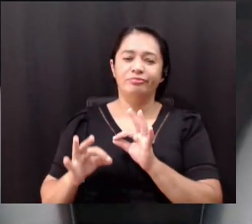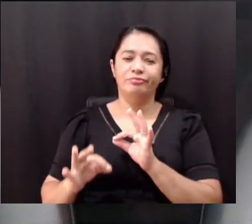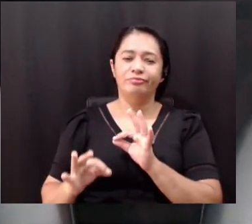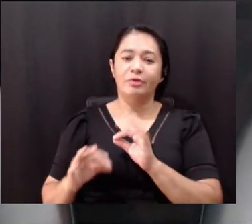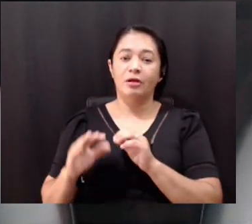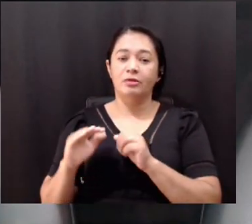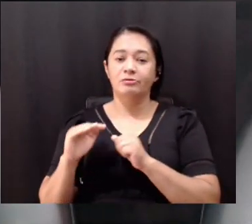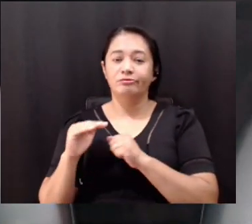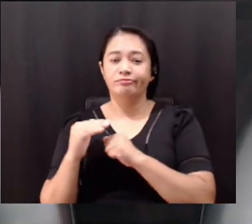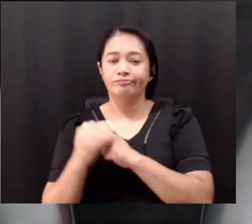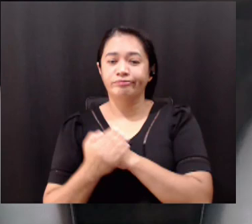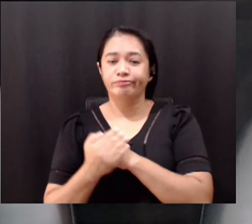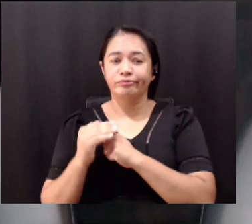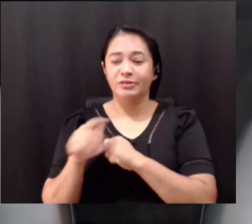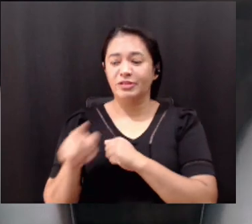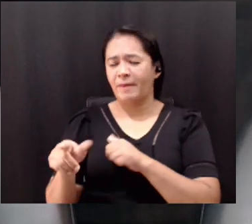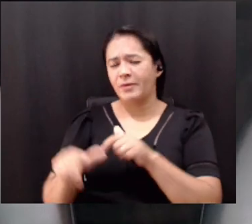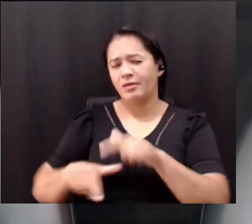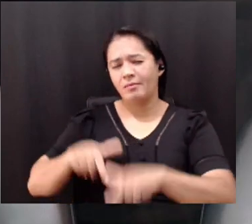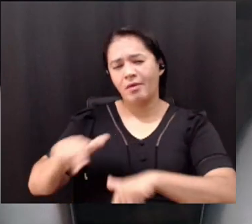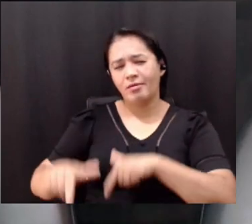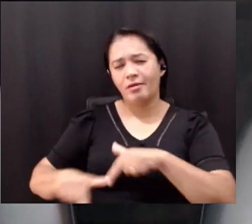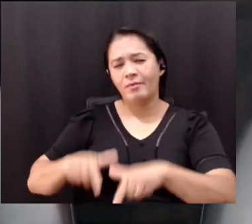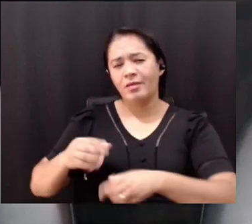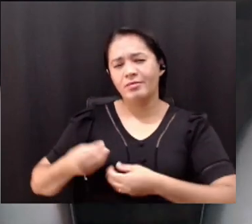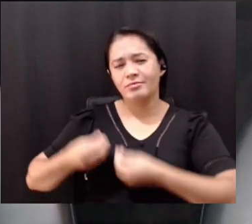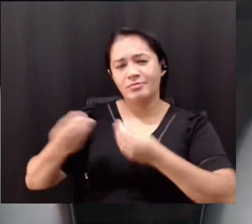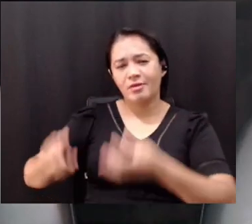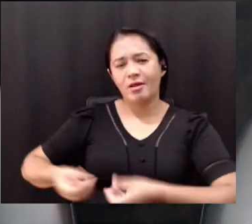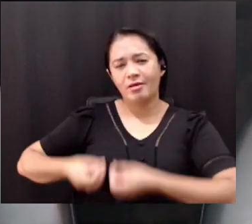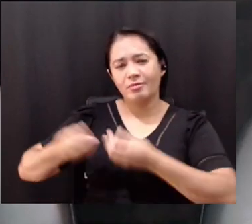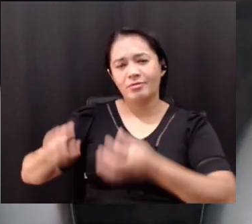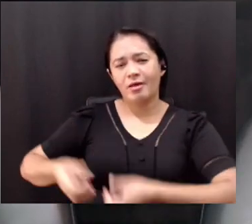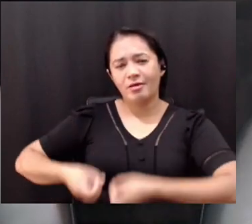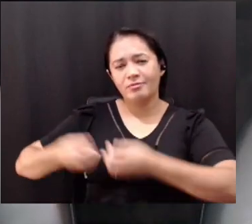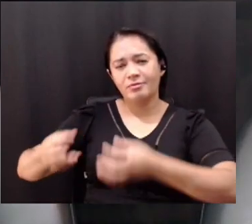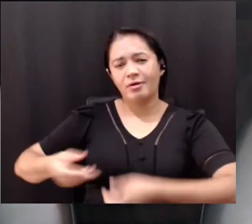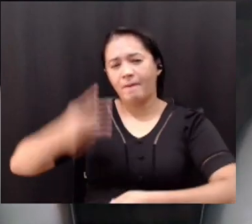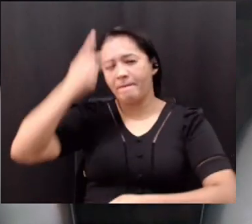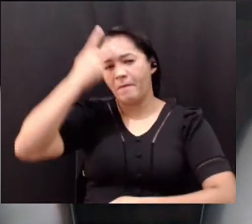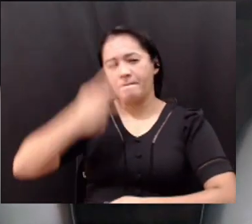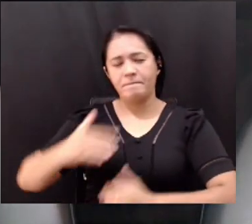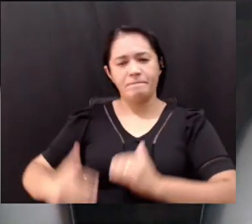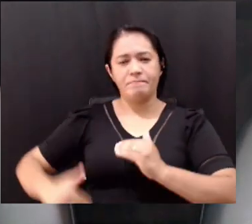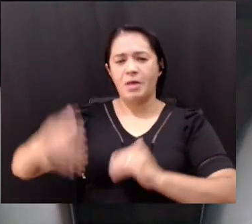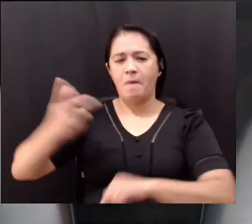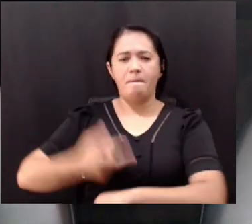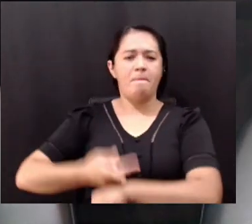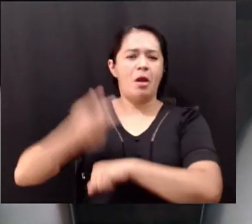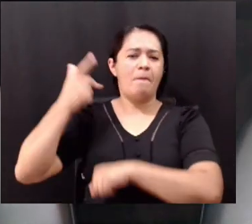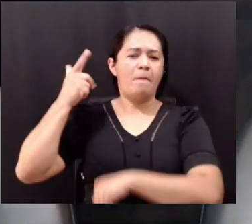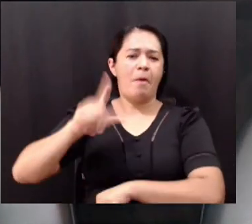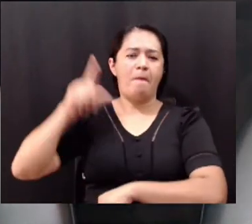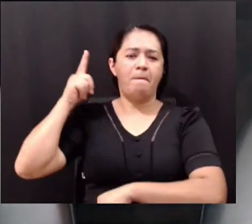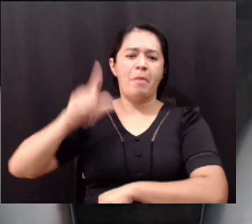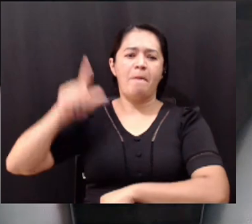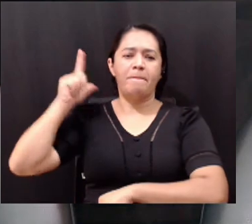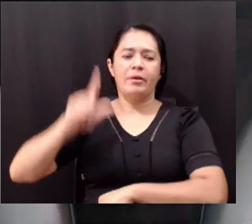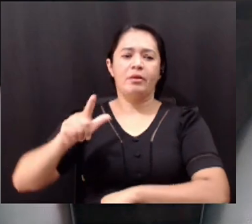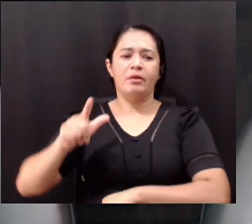trabalha tanto, a pessoa entrega tanto, tem uma alta performance, ganhou premiações no trabalho. Então, essa pessoa não está